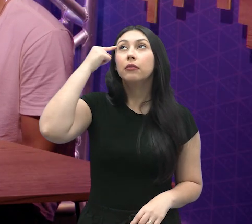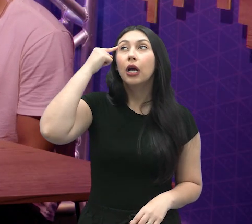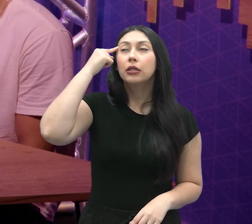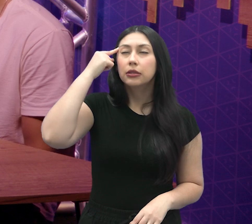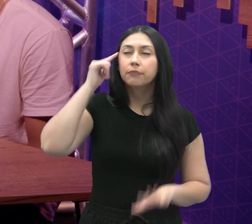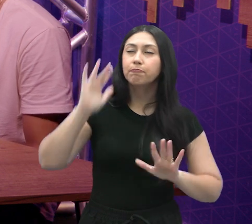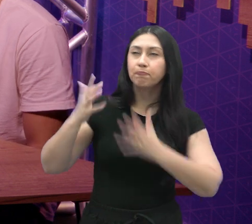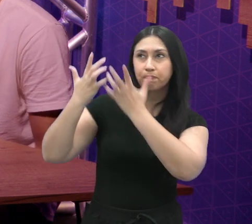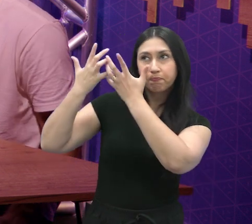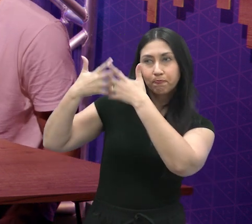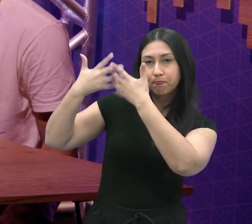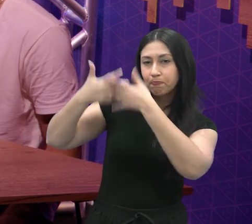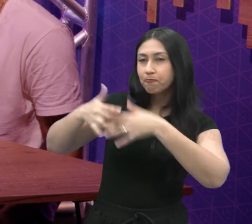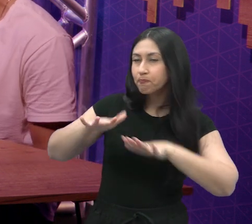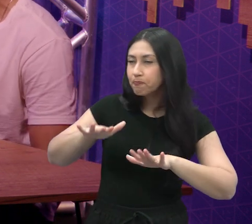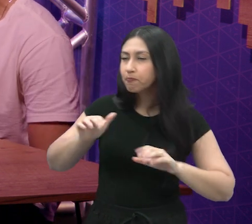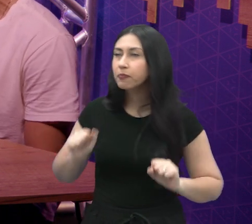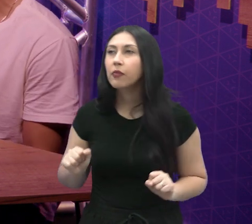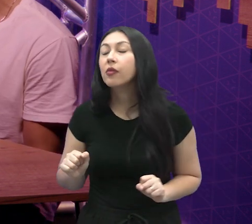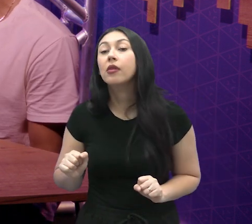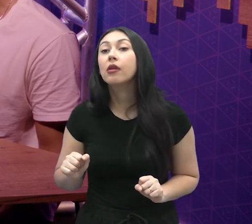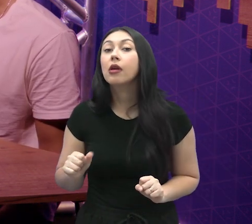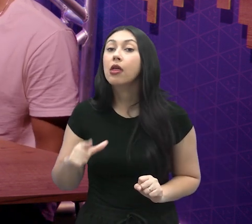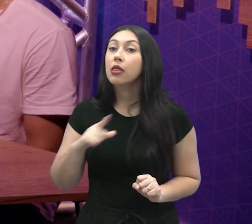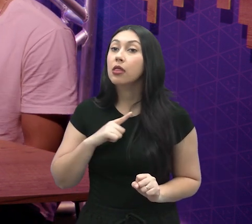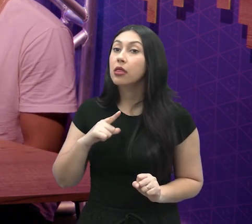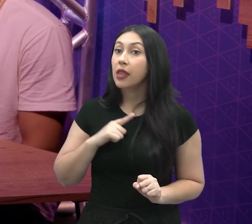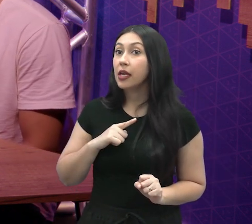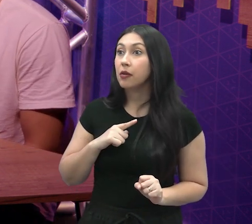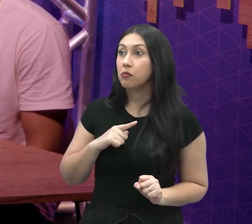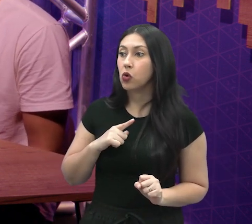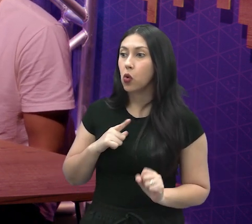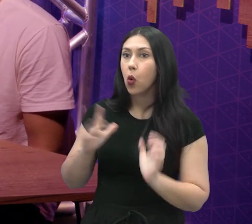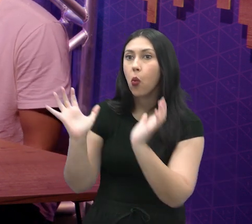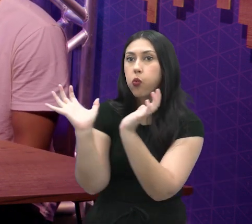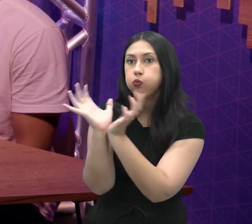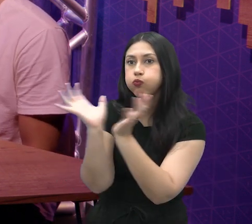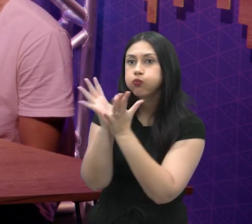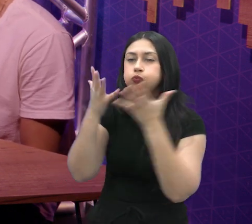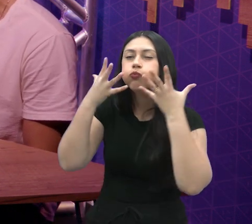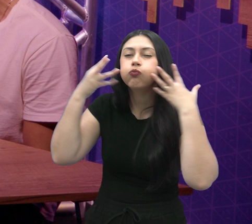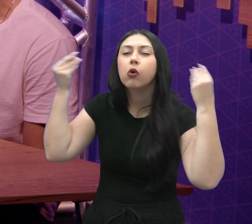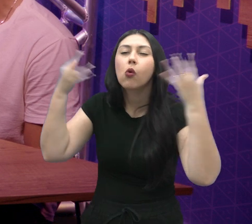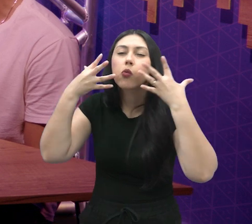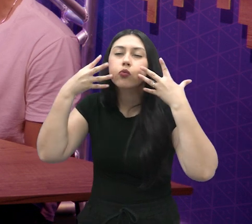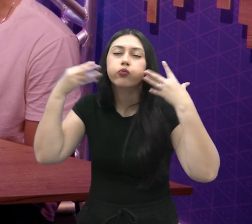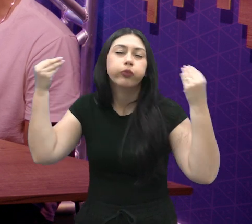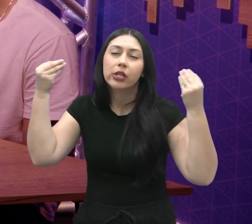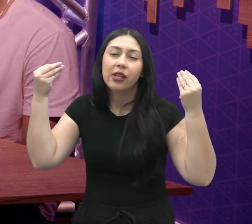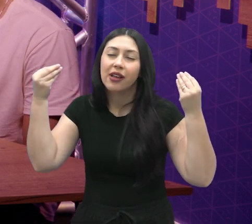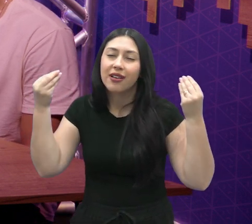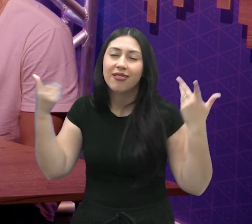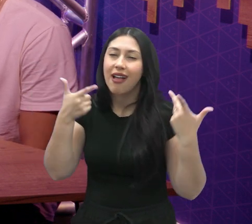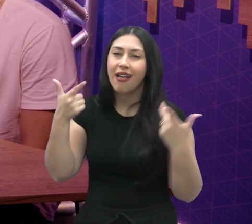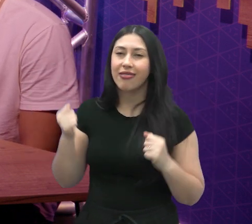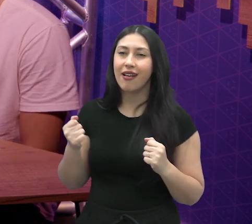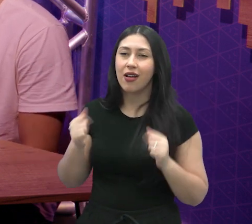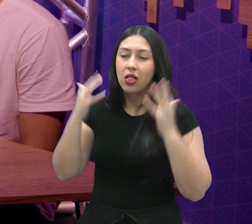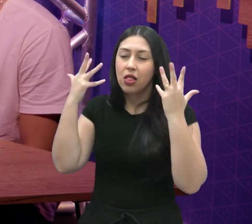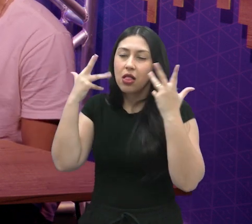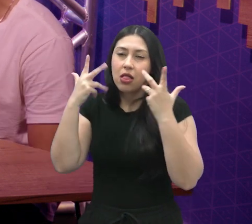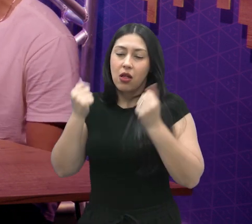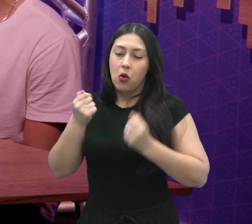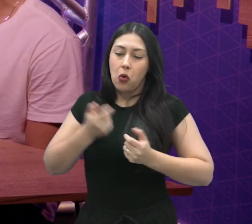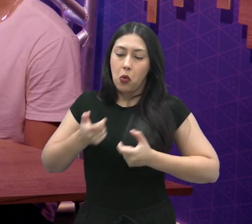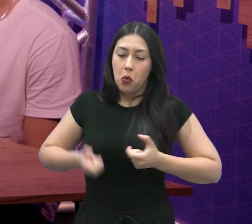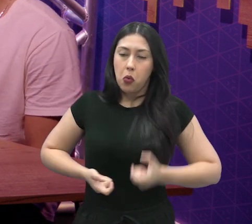pensa comigo, rapidez. Tem lá o gênero Panthera, que é a galera das